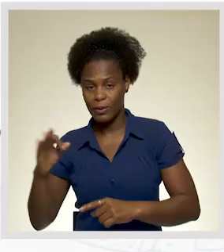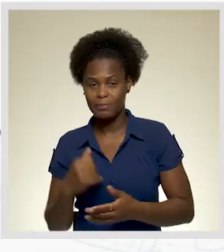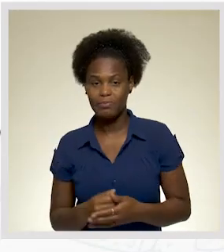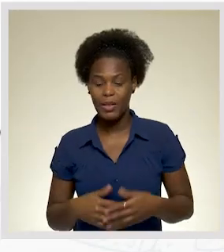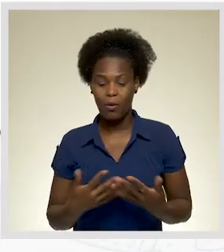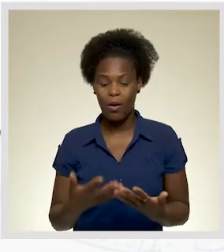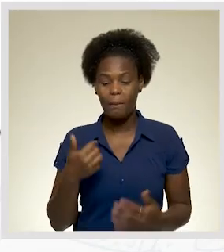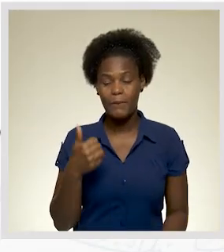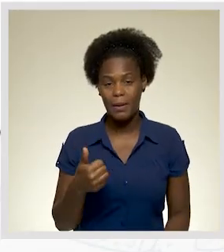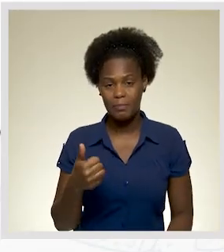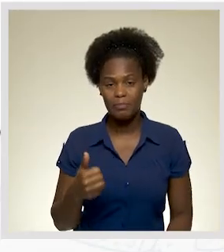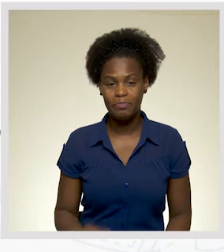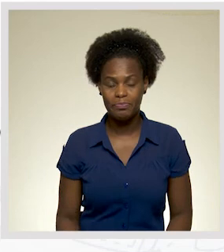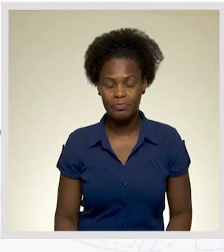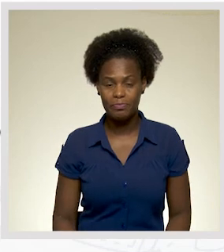à linha B.